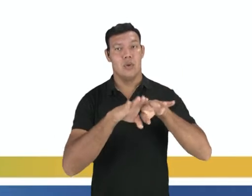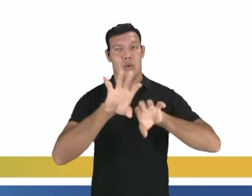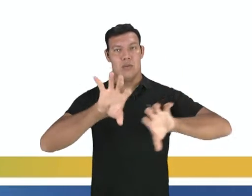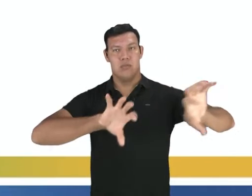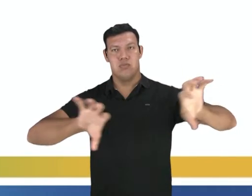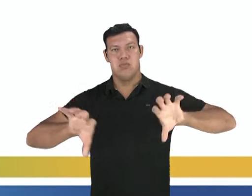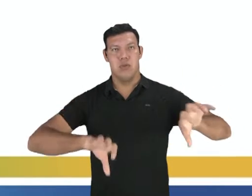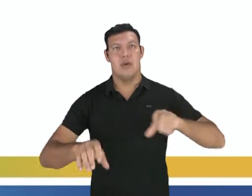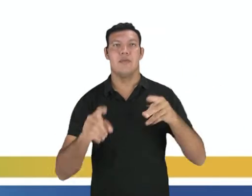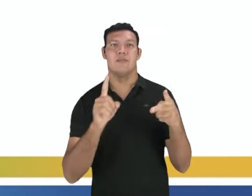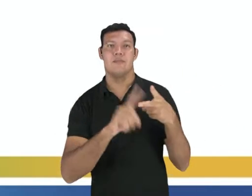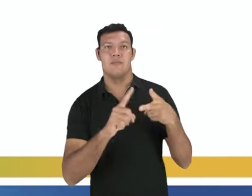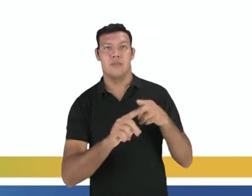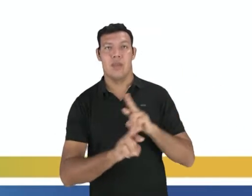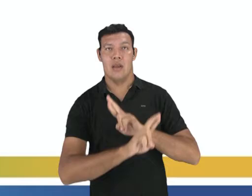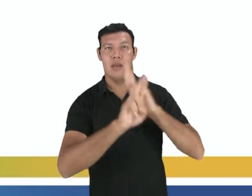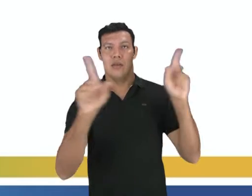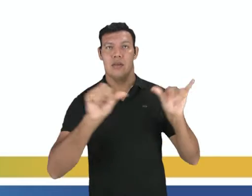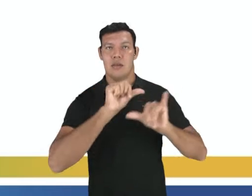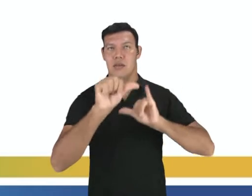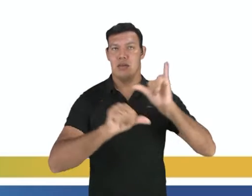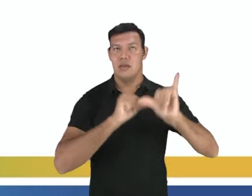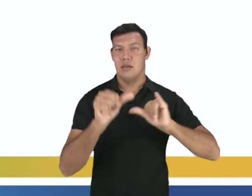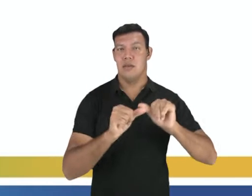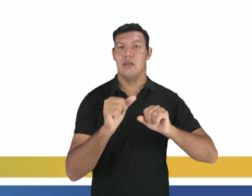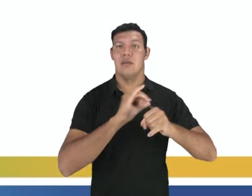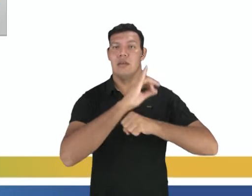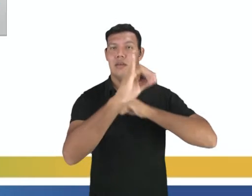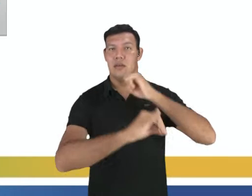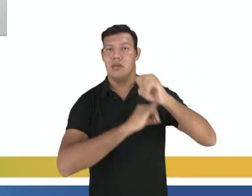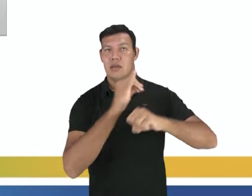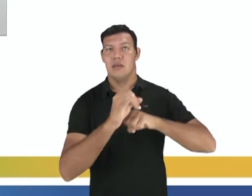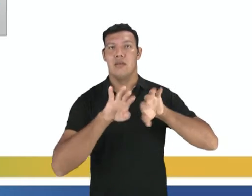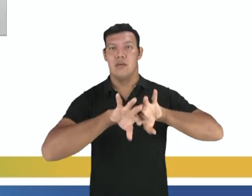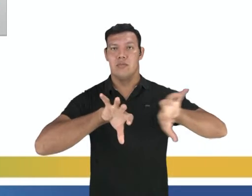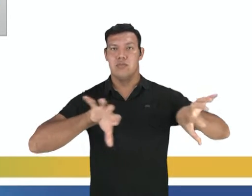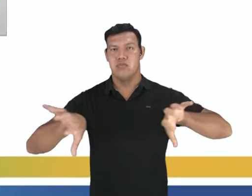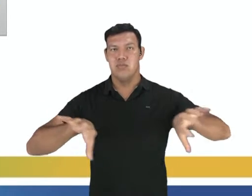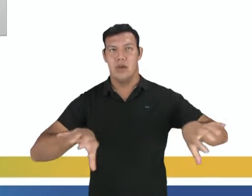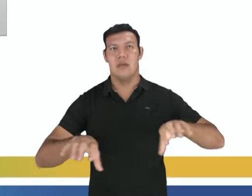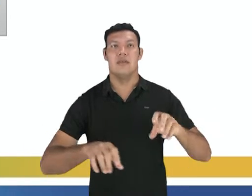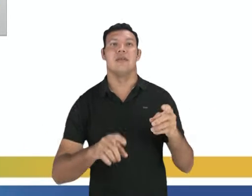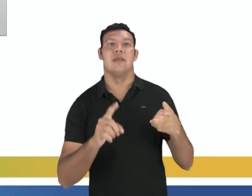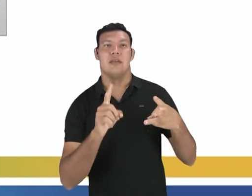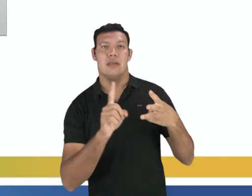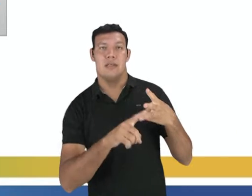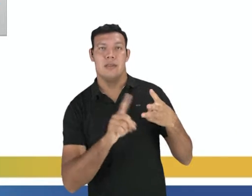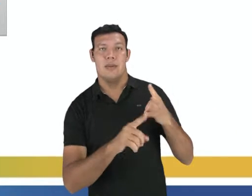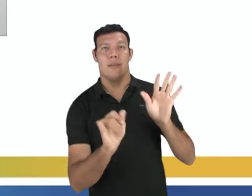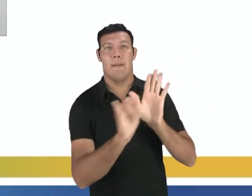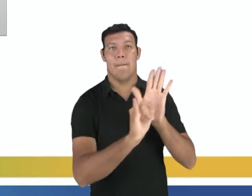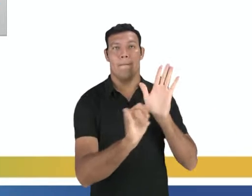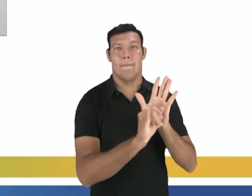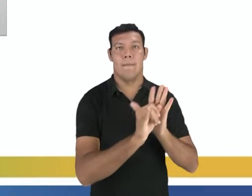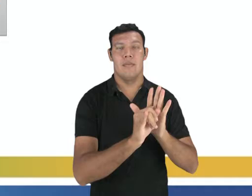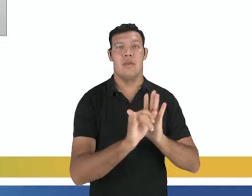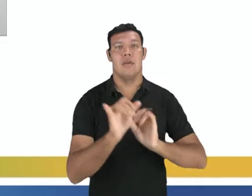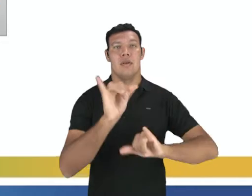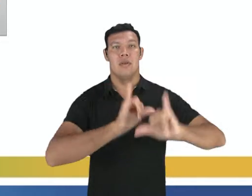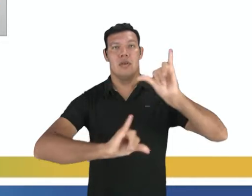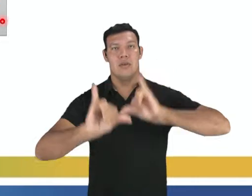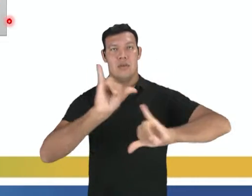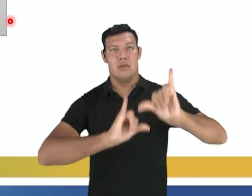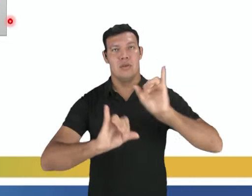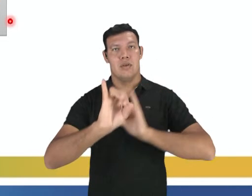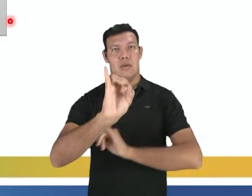dissociação, diferenciar as reações de ionização e dissociação. Nós vamos identificar quais são os compostos